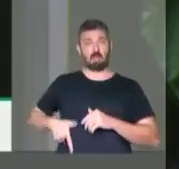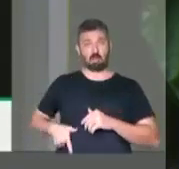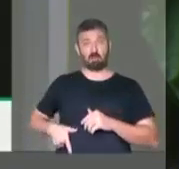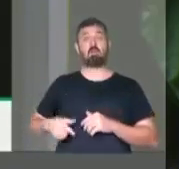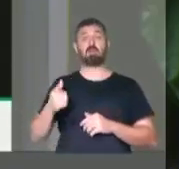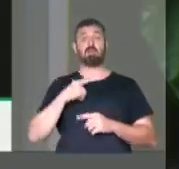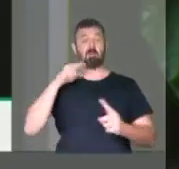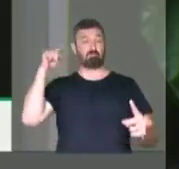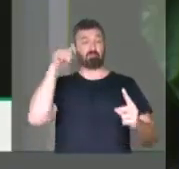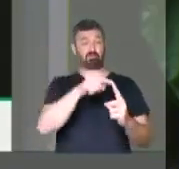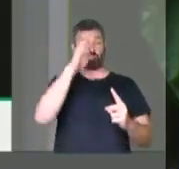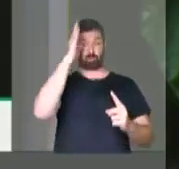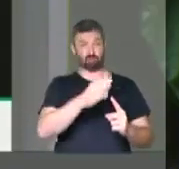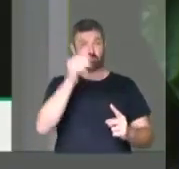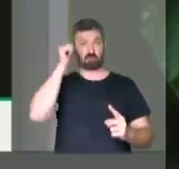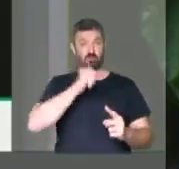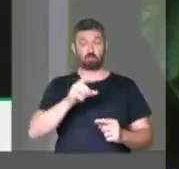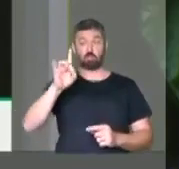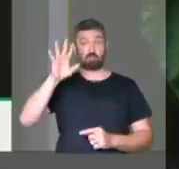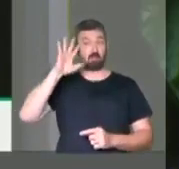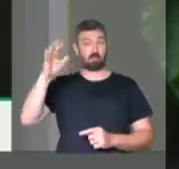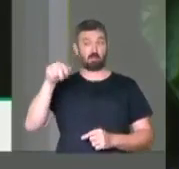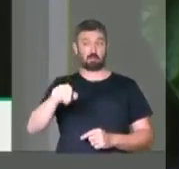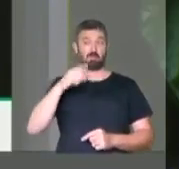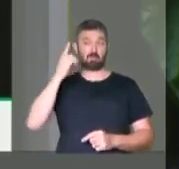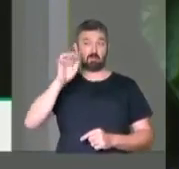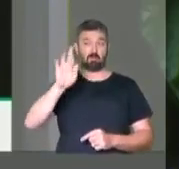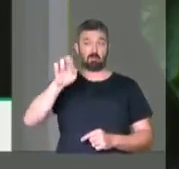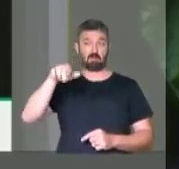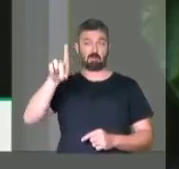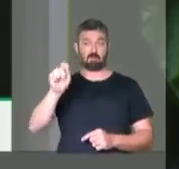as mulheres. Para que você tenha uma ideia, deputada Fernanda Melchiona,